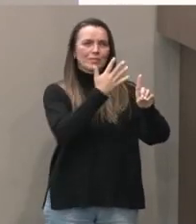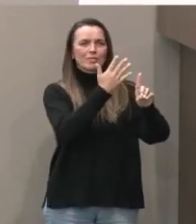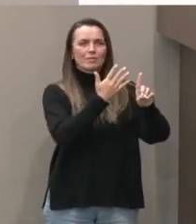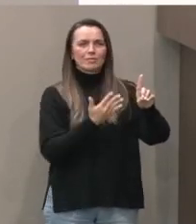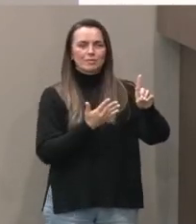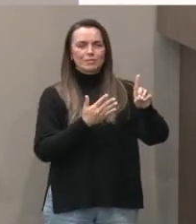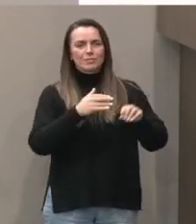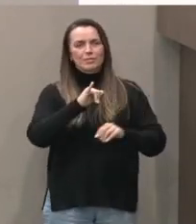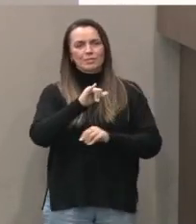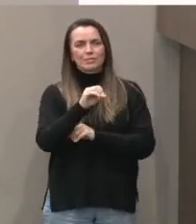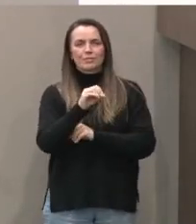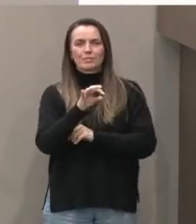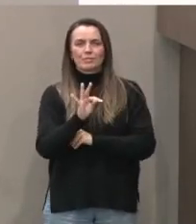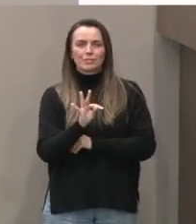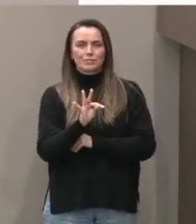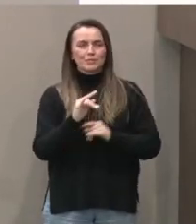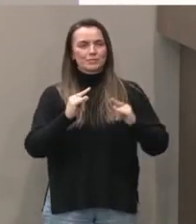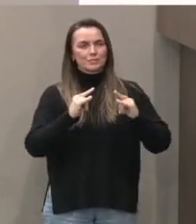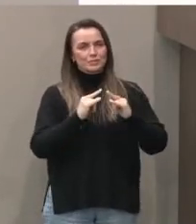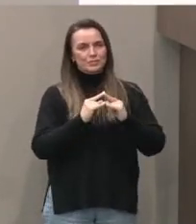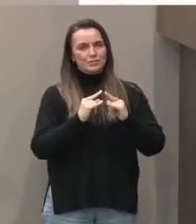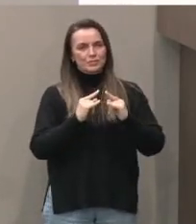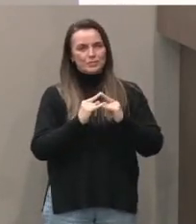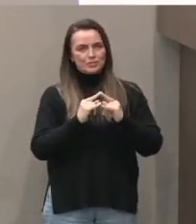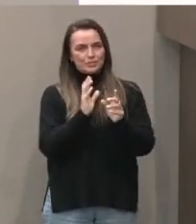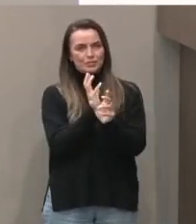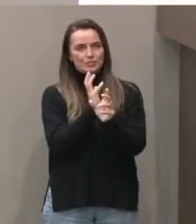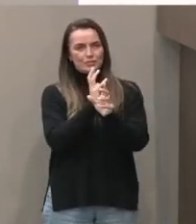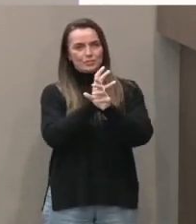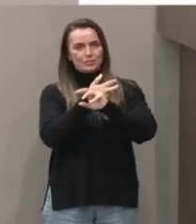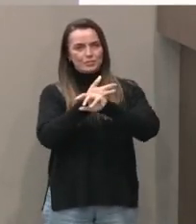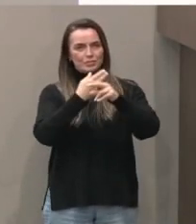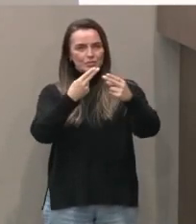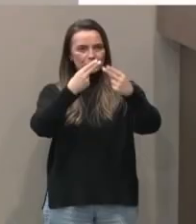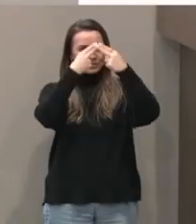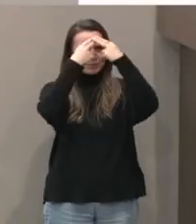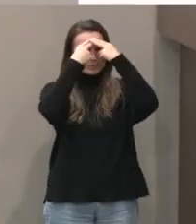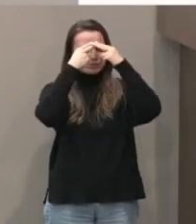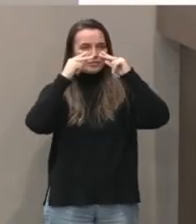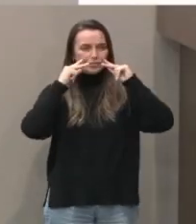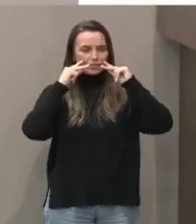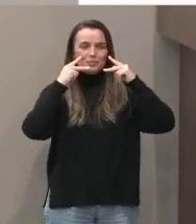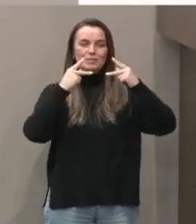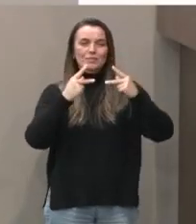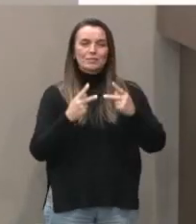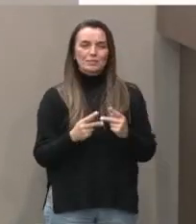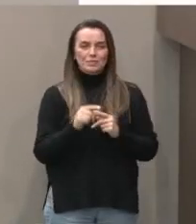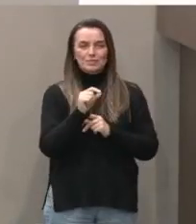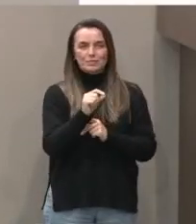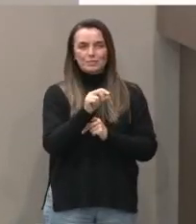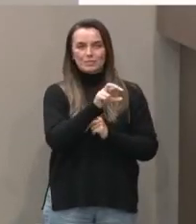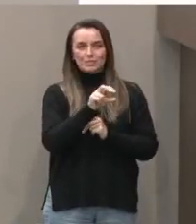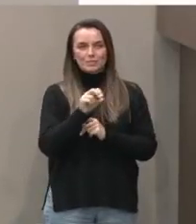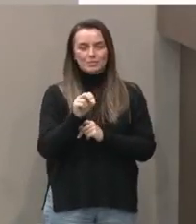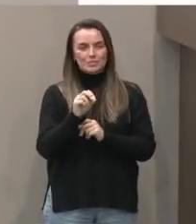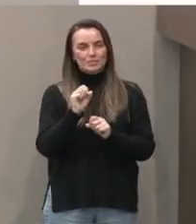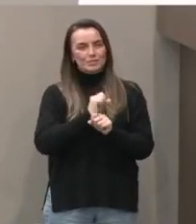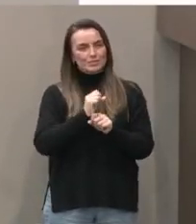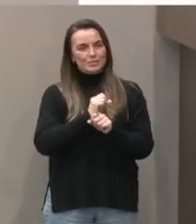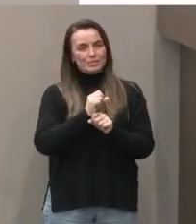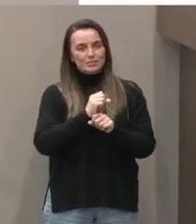IOT, Instituto de Ortopedia e Traumatologia, em reconhecimento aos 50 anos de